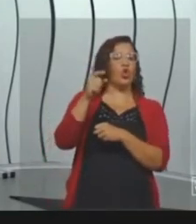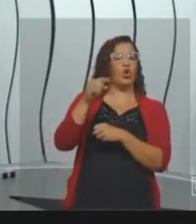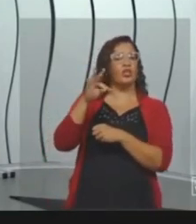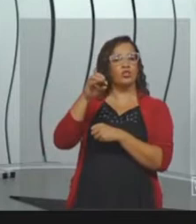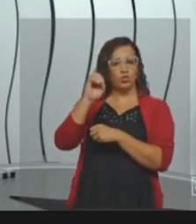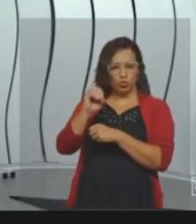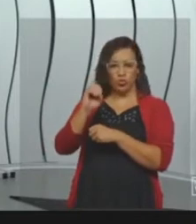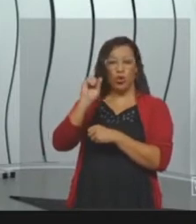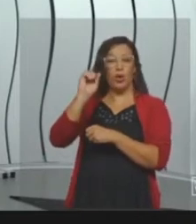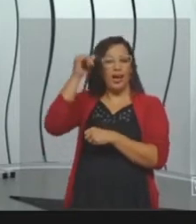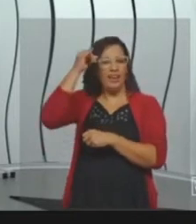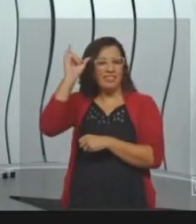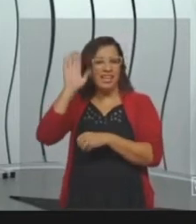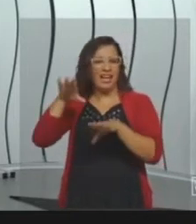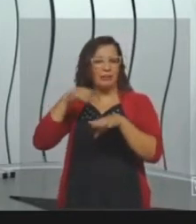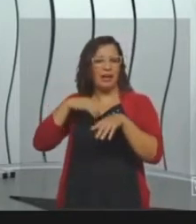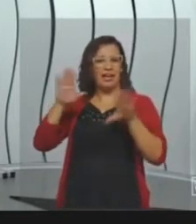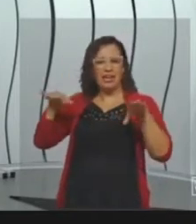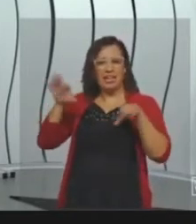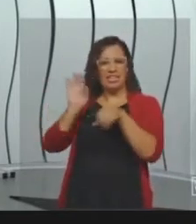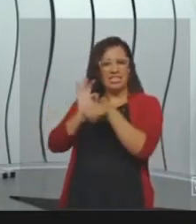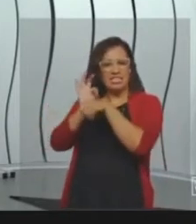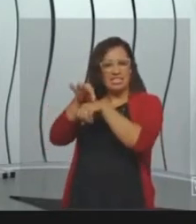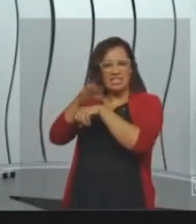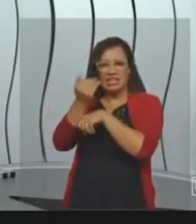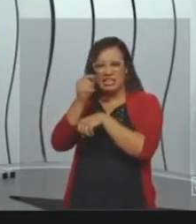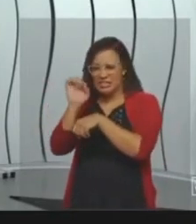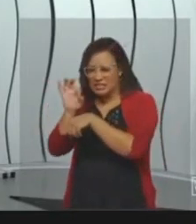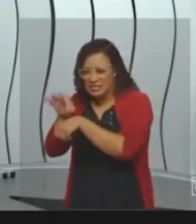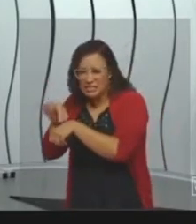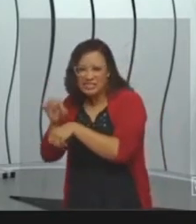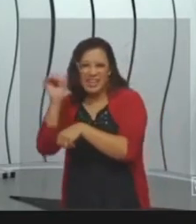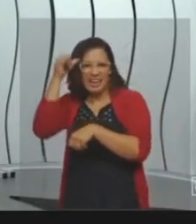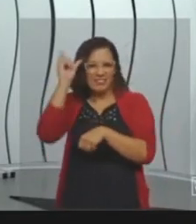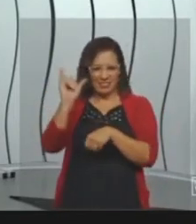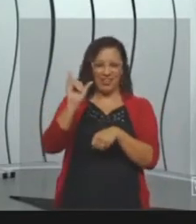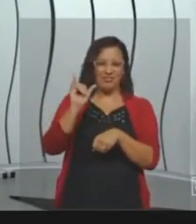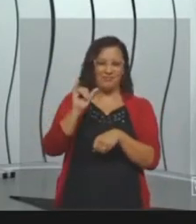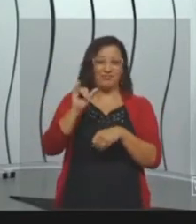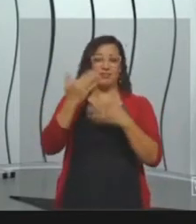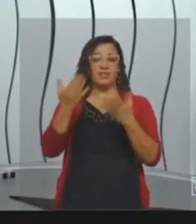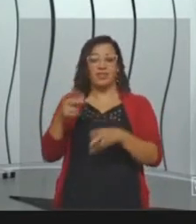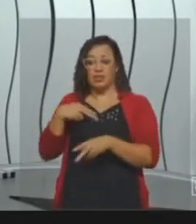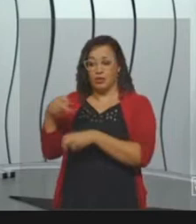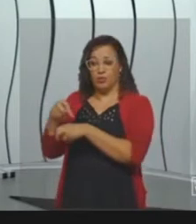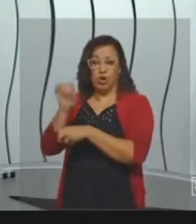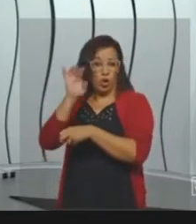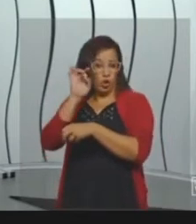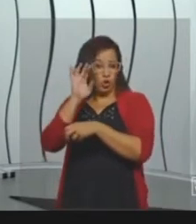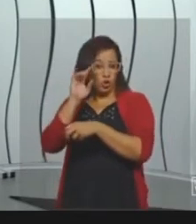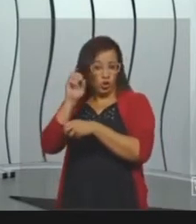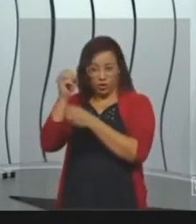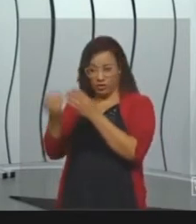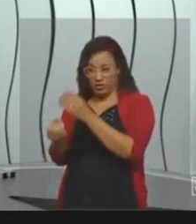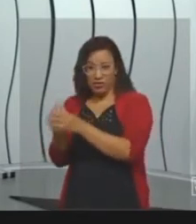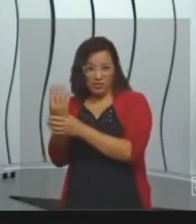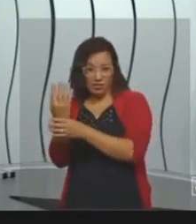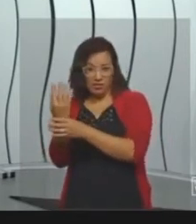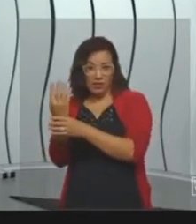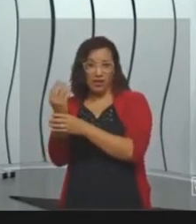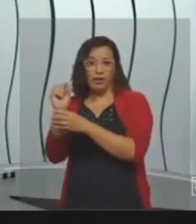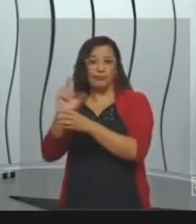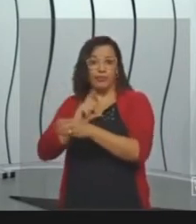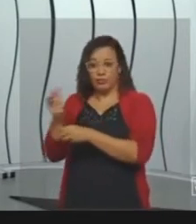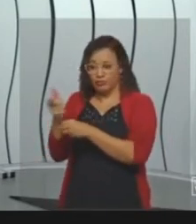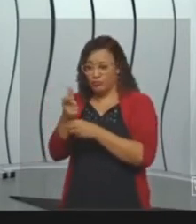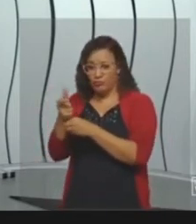certas pragas ali na plantação. Só que esses agrotóxicos e esses fertilizantes, eles não vão cair só em cima da planta, eles vão entrar no